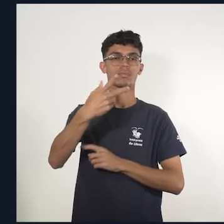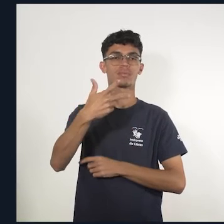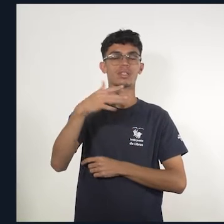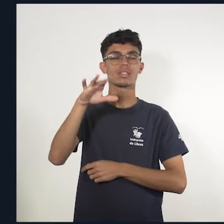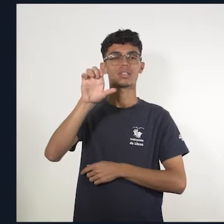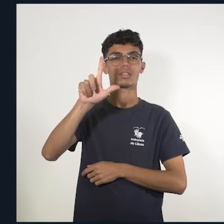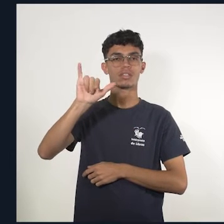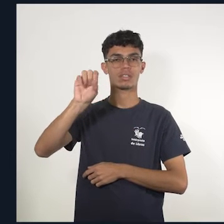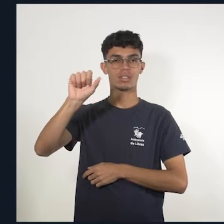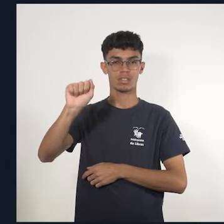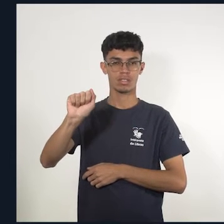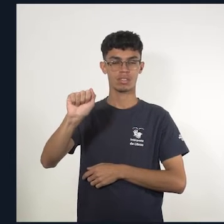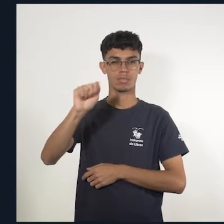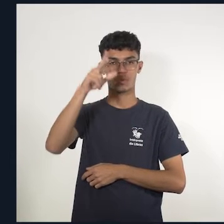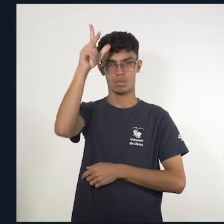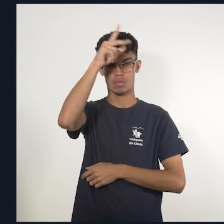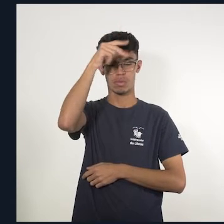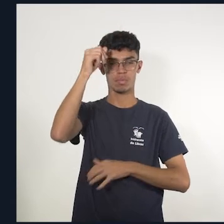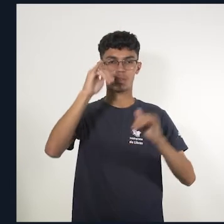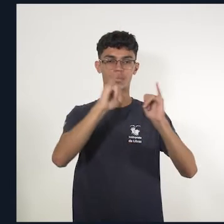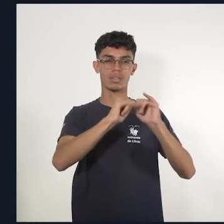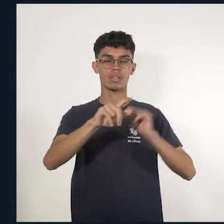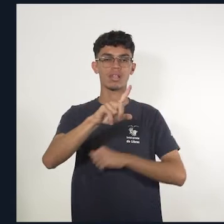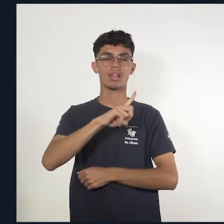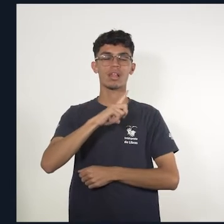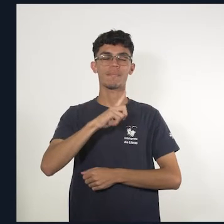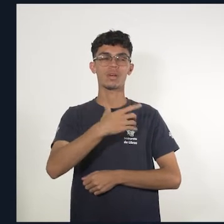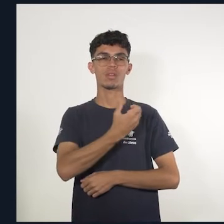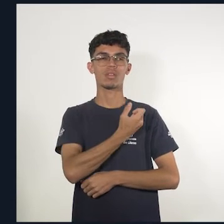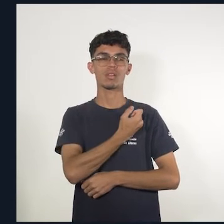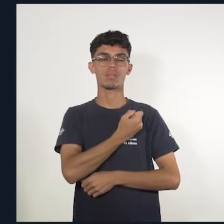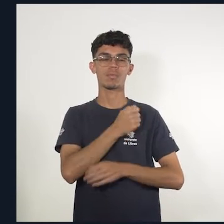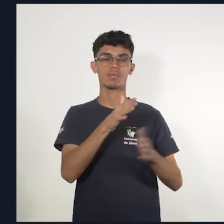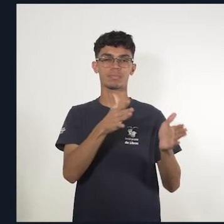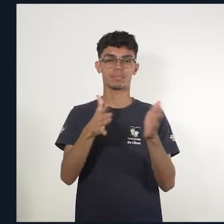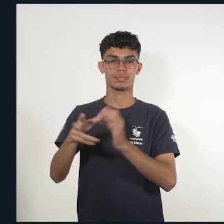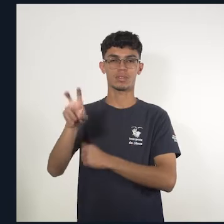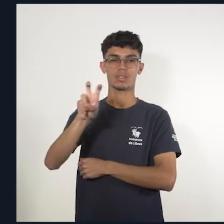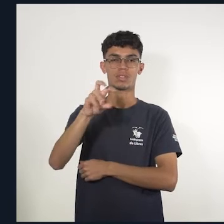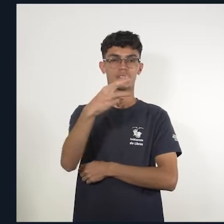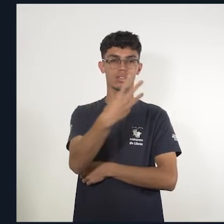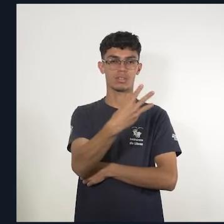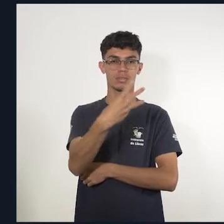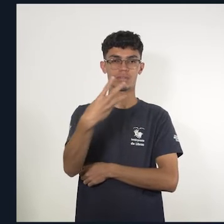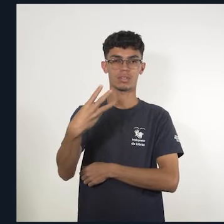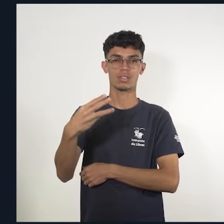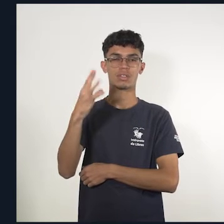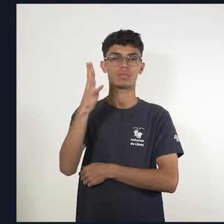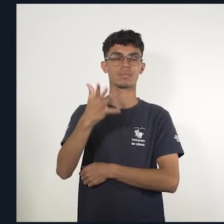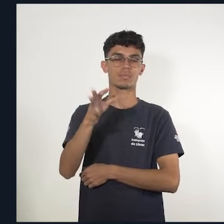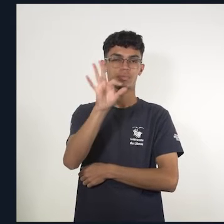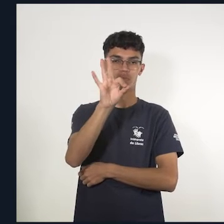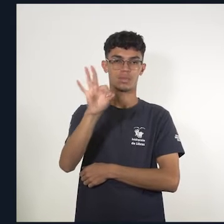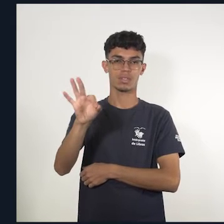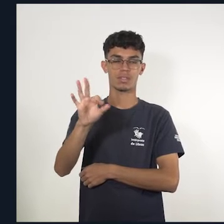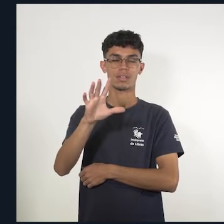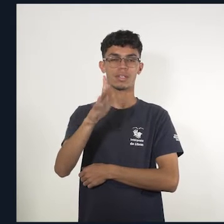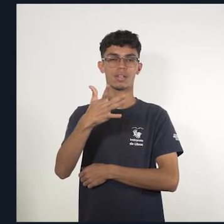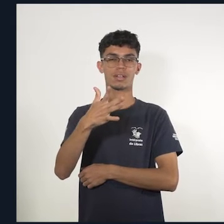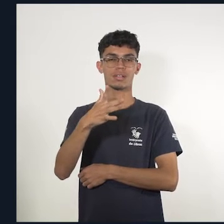ELISA. Temos uma prevalência estimada na fase 5 de 33,5%, podendo